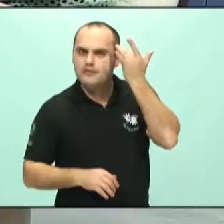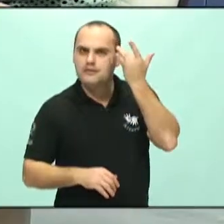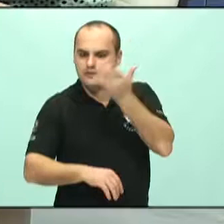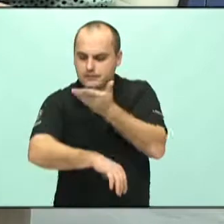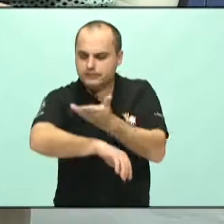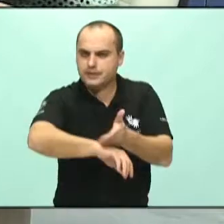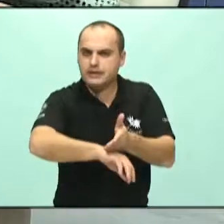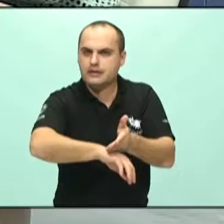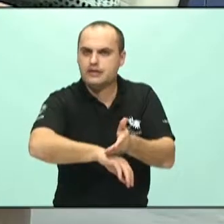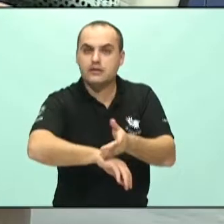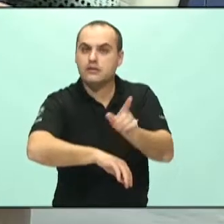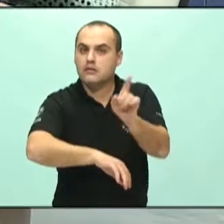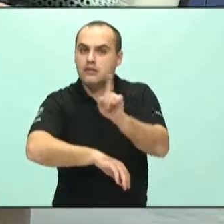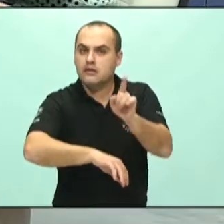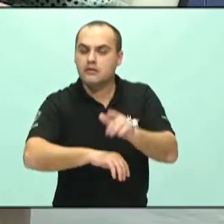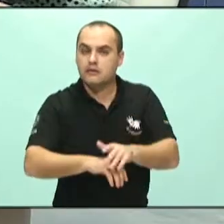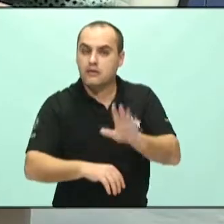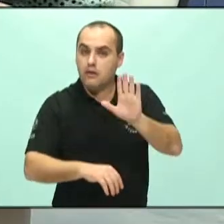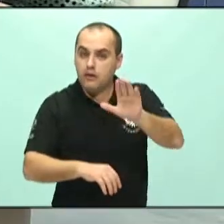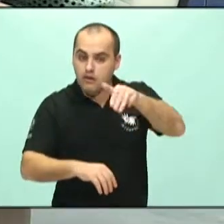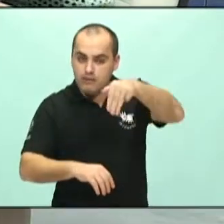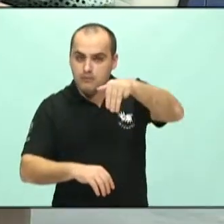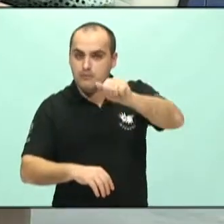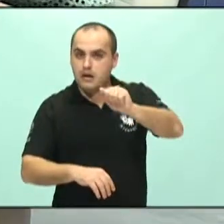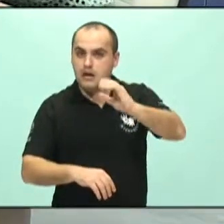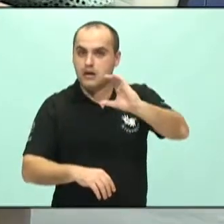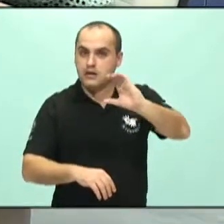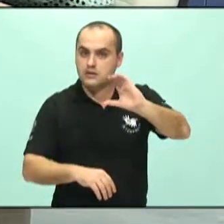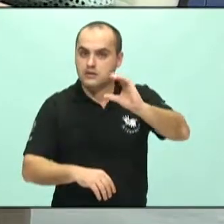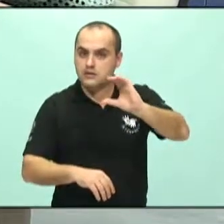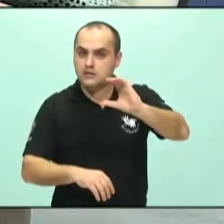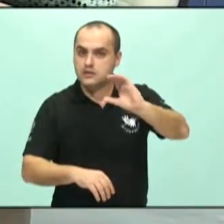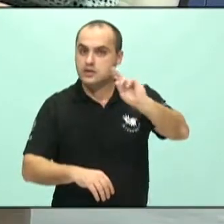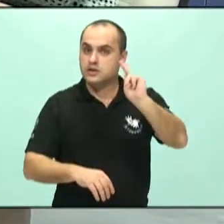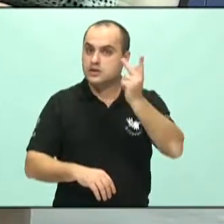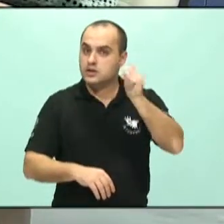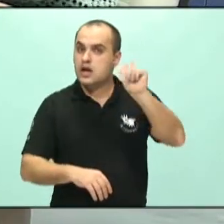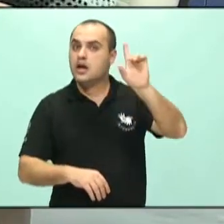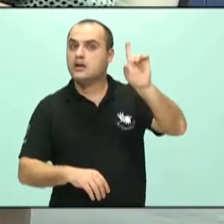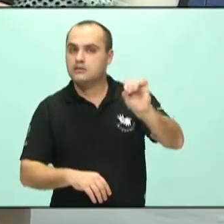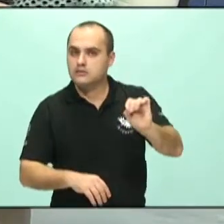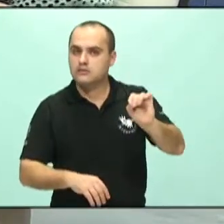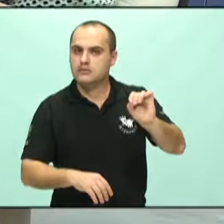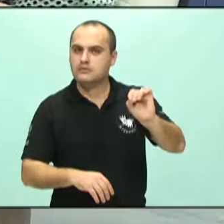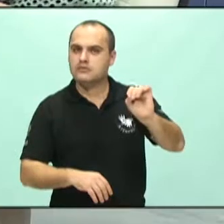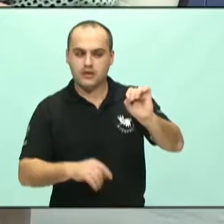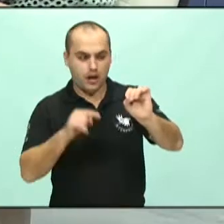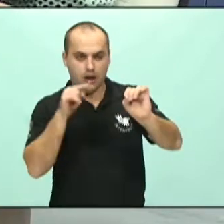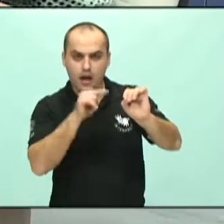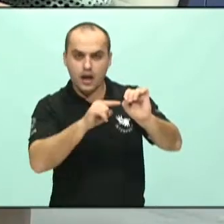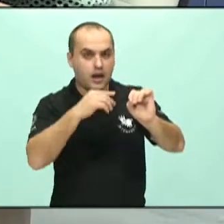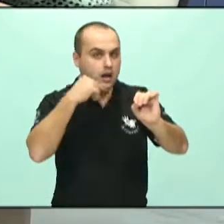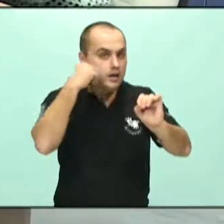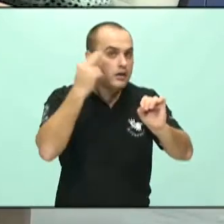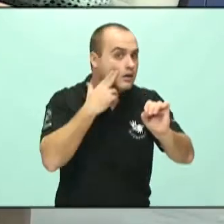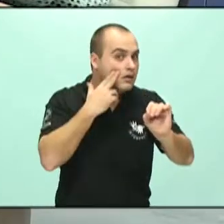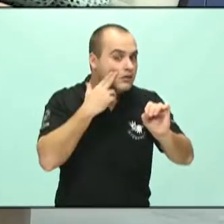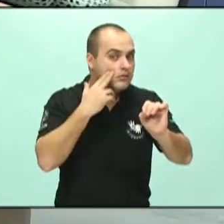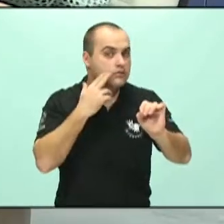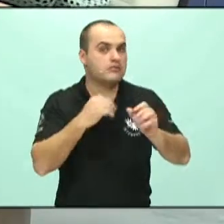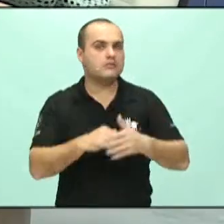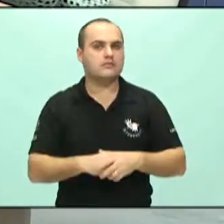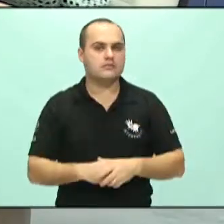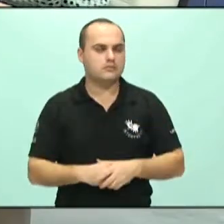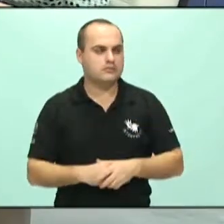heróis negros, que se mostre que Machado de Assis era mulato, que se mostre que... Até mostrar essa